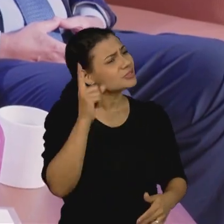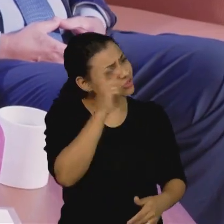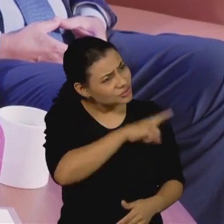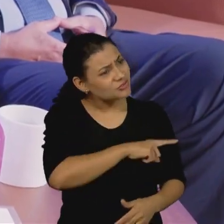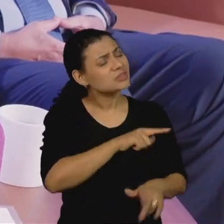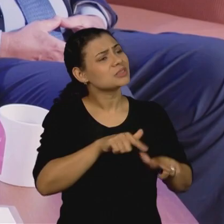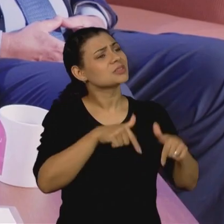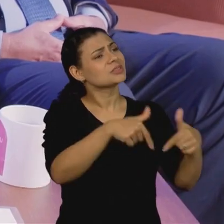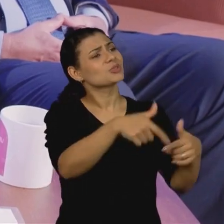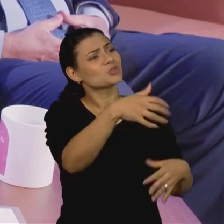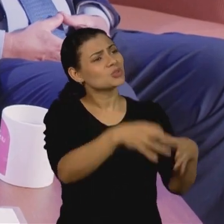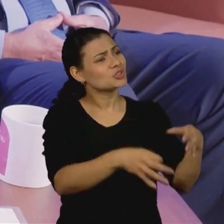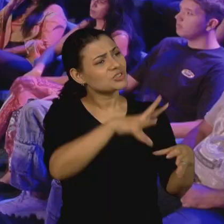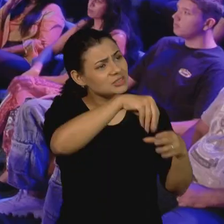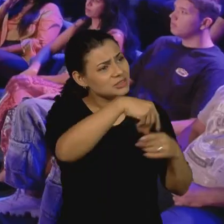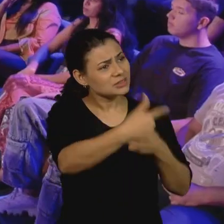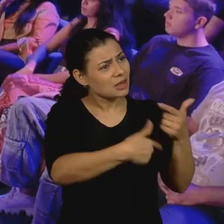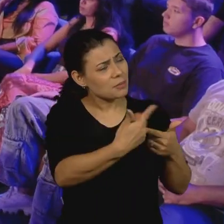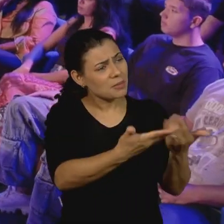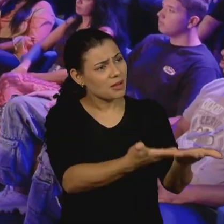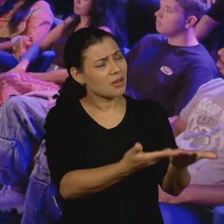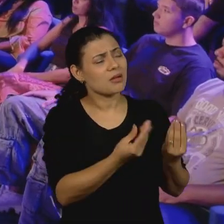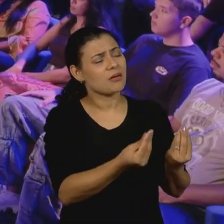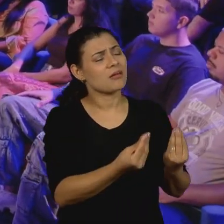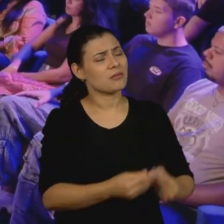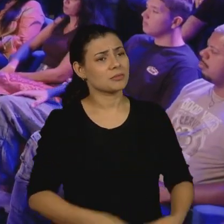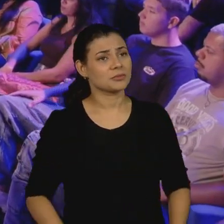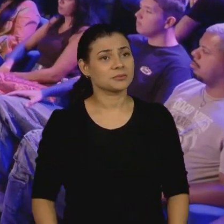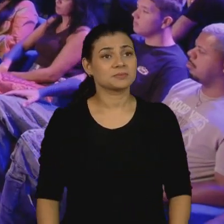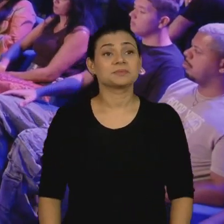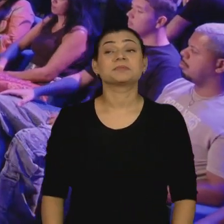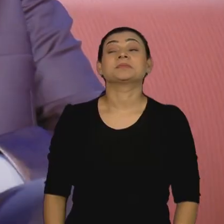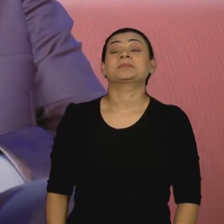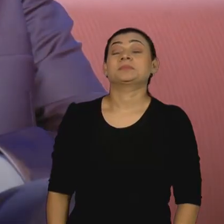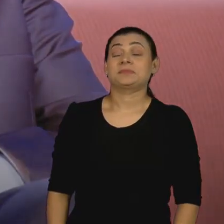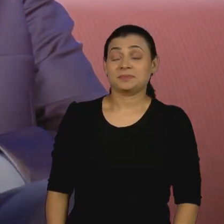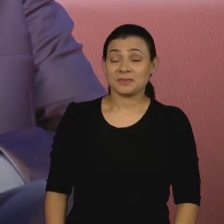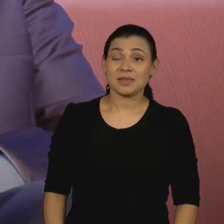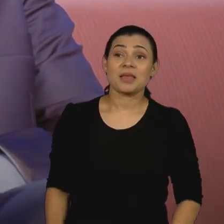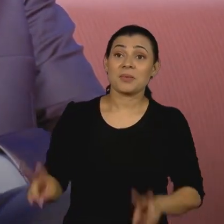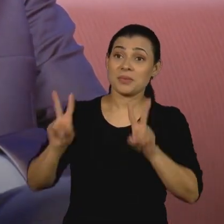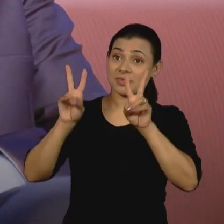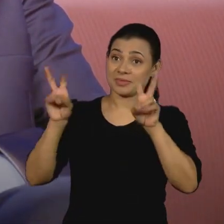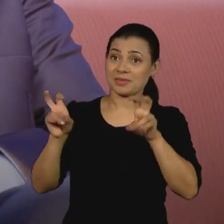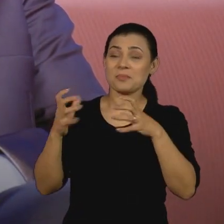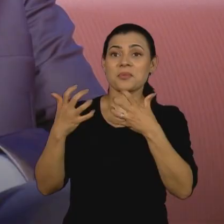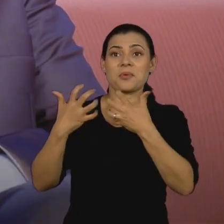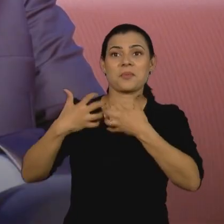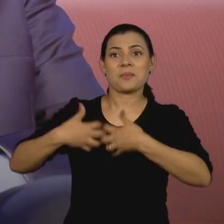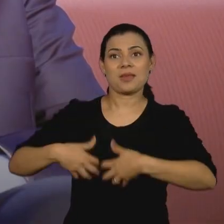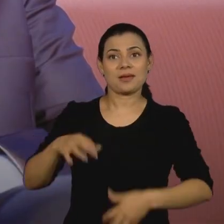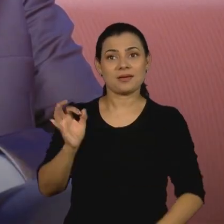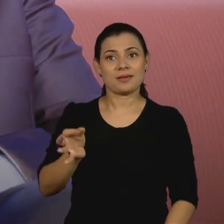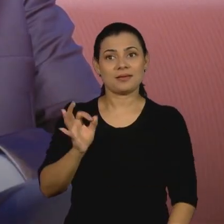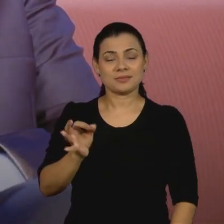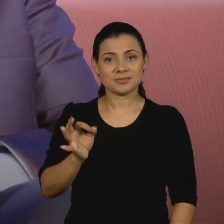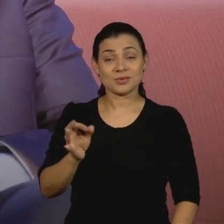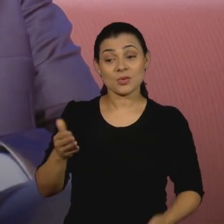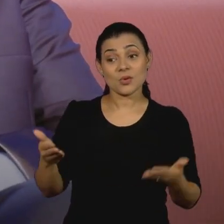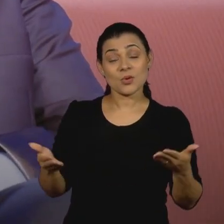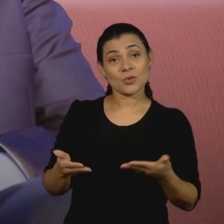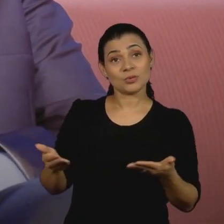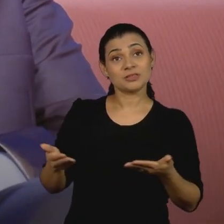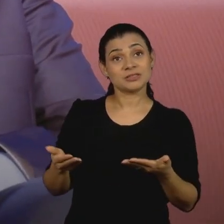fazer justiça na justiça? Xalita, é um tema muito complexo e hoje está, acho que na